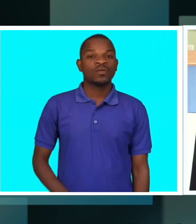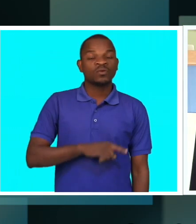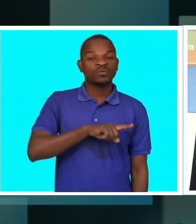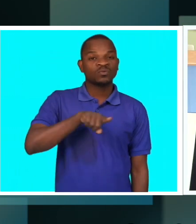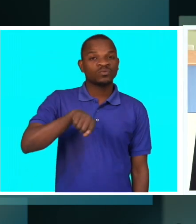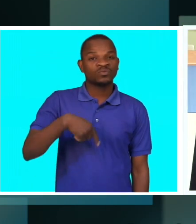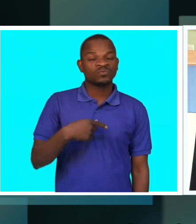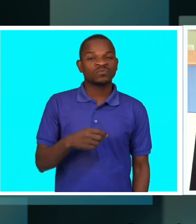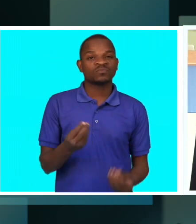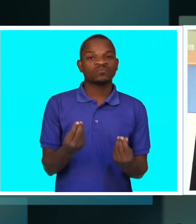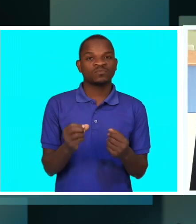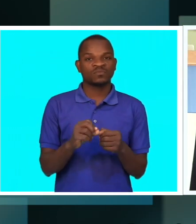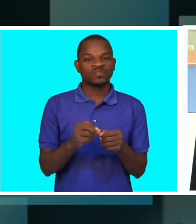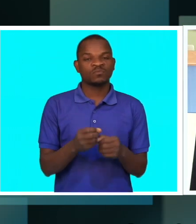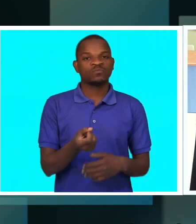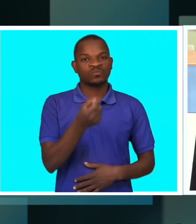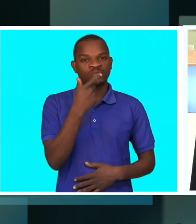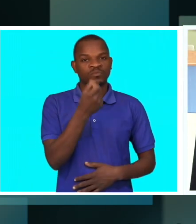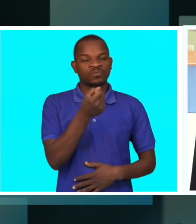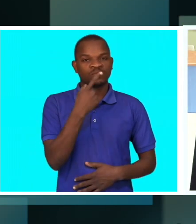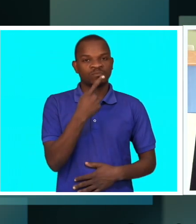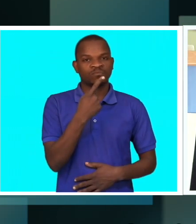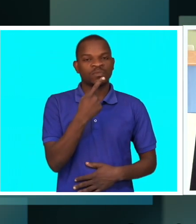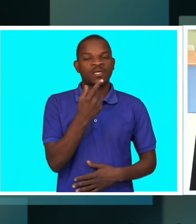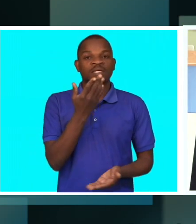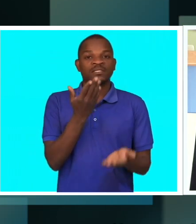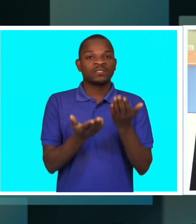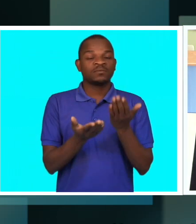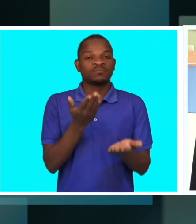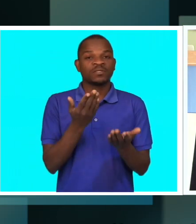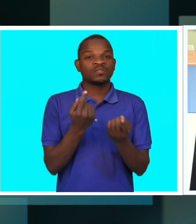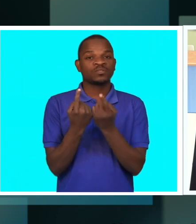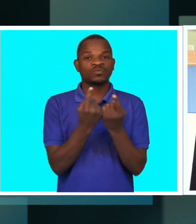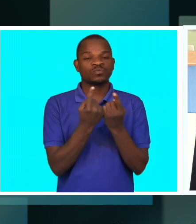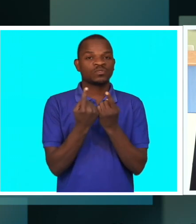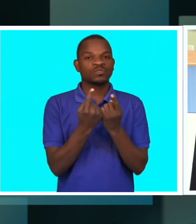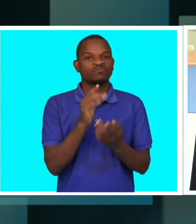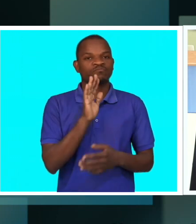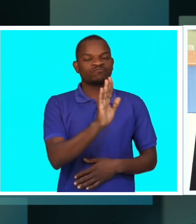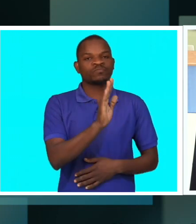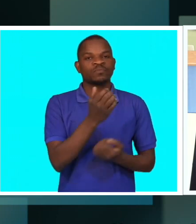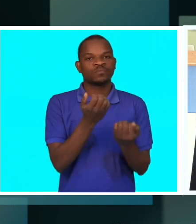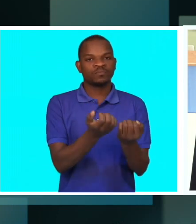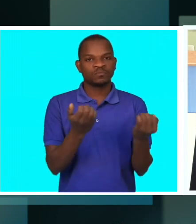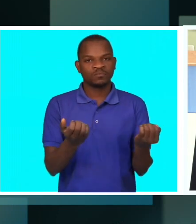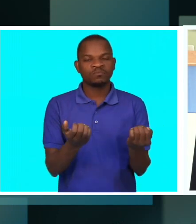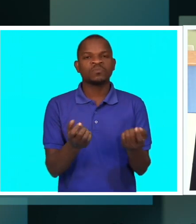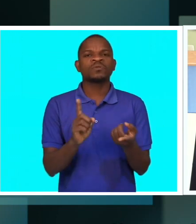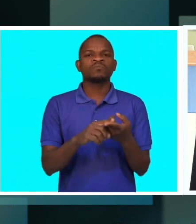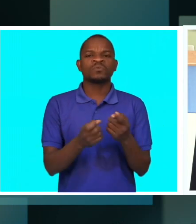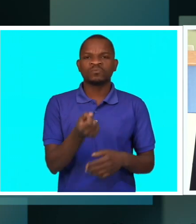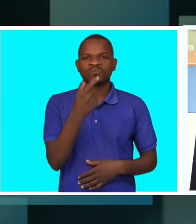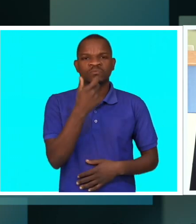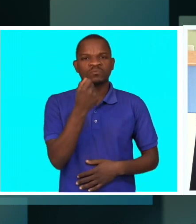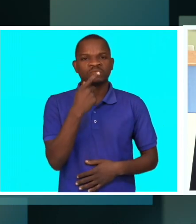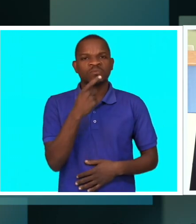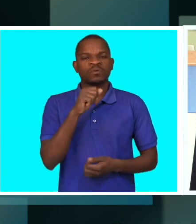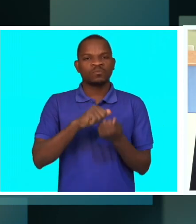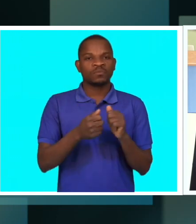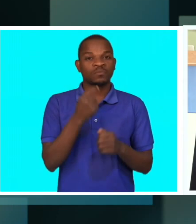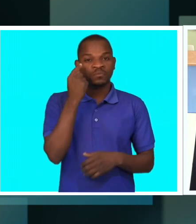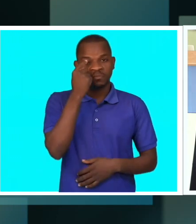Nós tratamos a sintomaturgia que a criança apresentar. Então, vamos tratando cada sintoma que a criança apresenta. Vamos hidratando os